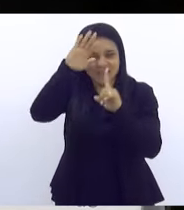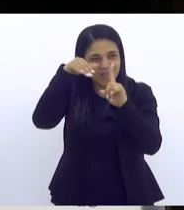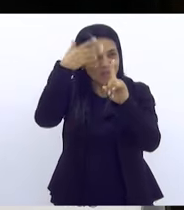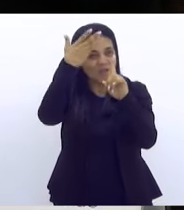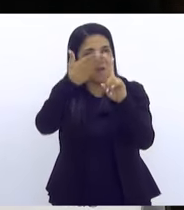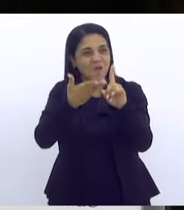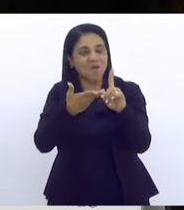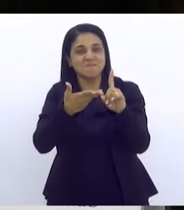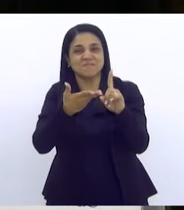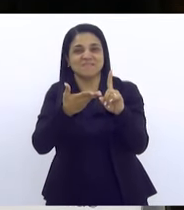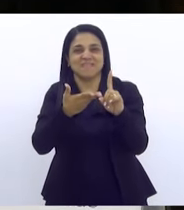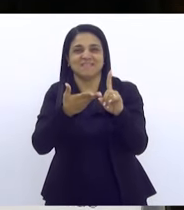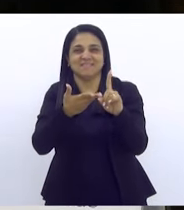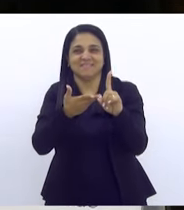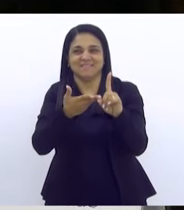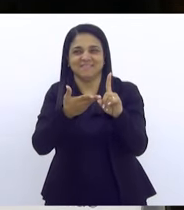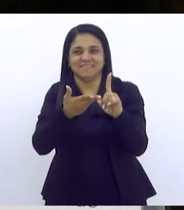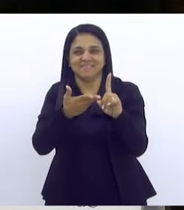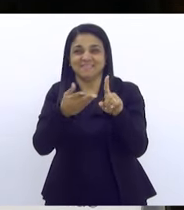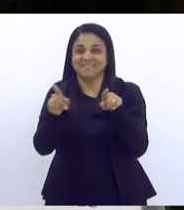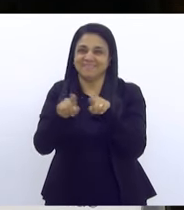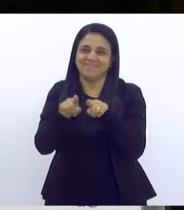lá